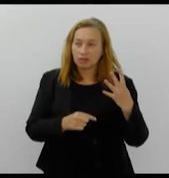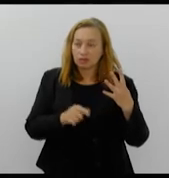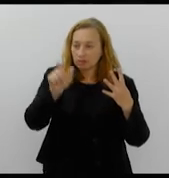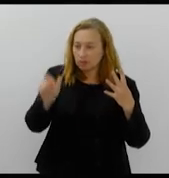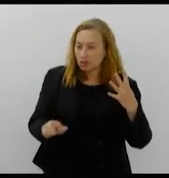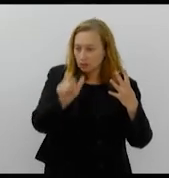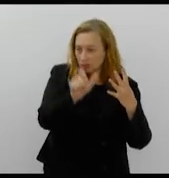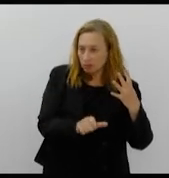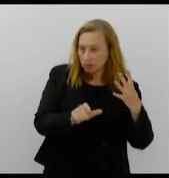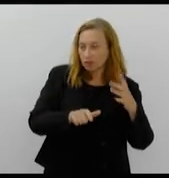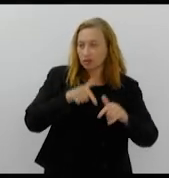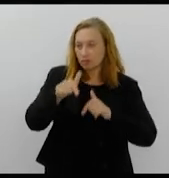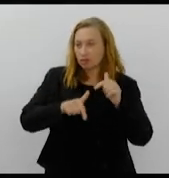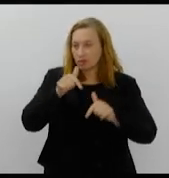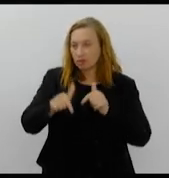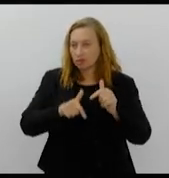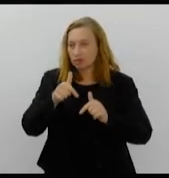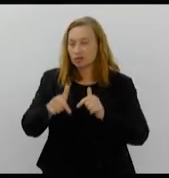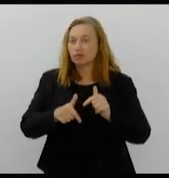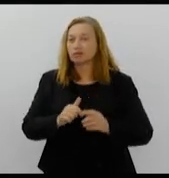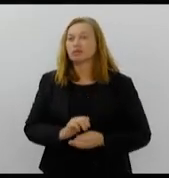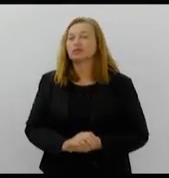que